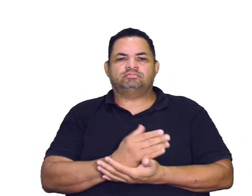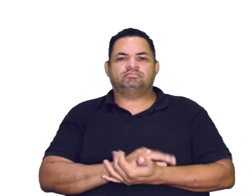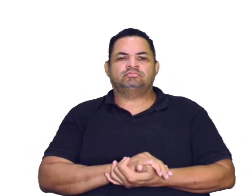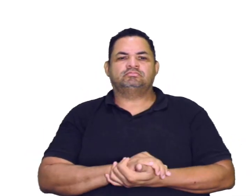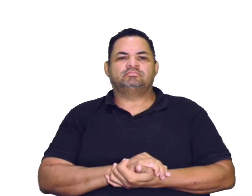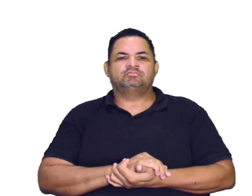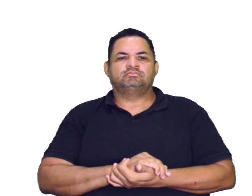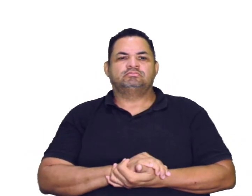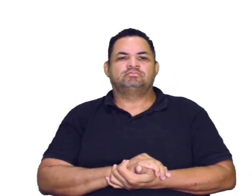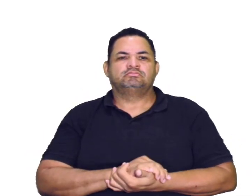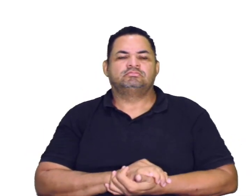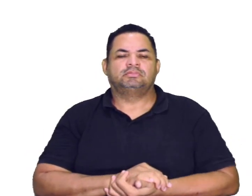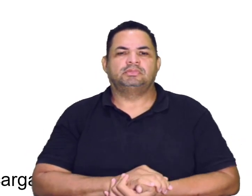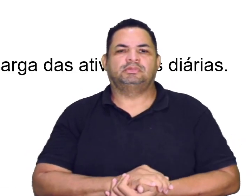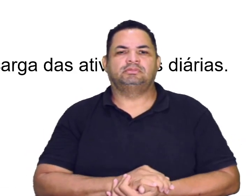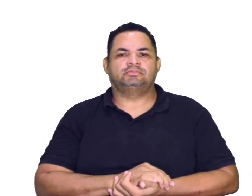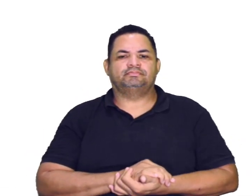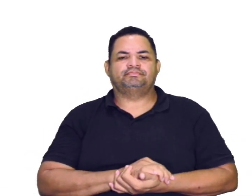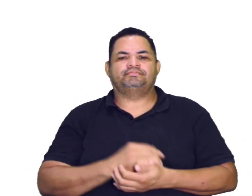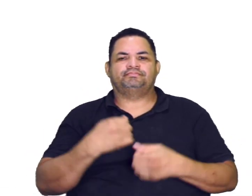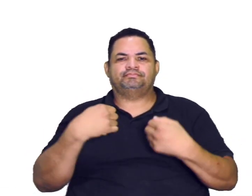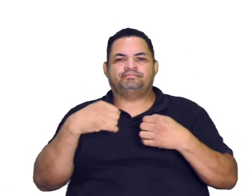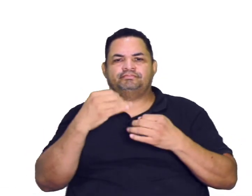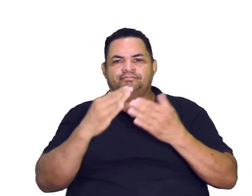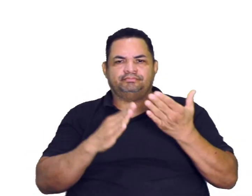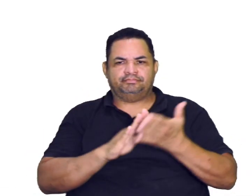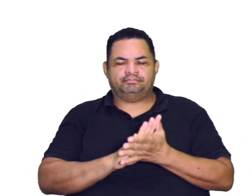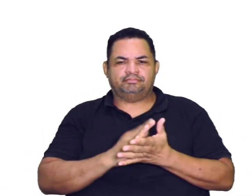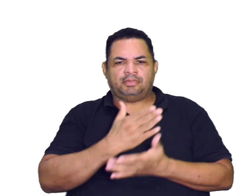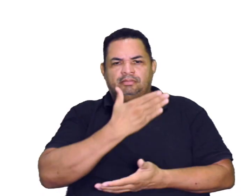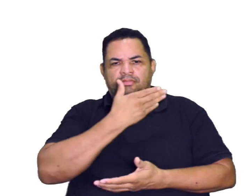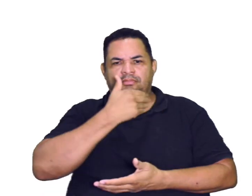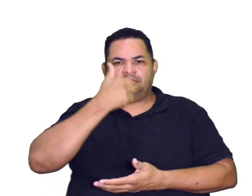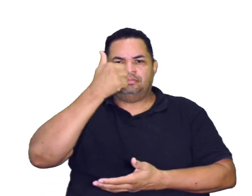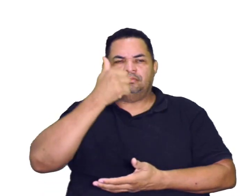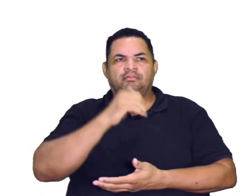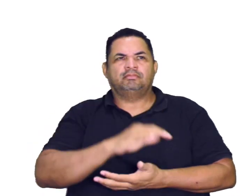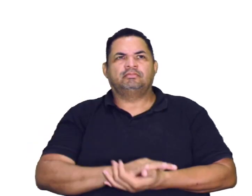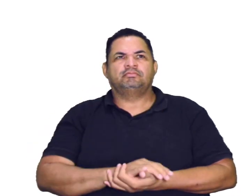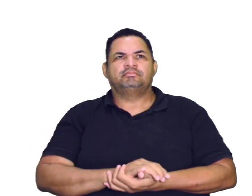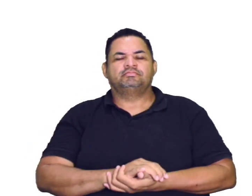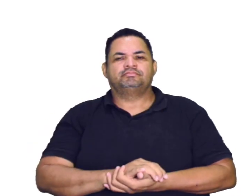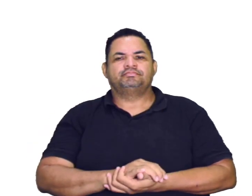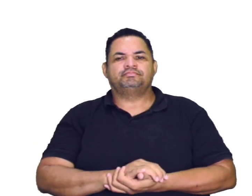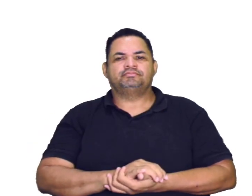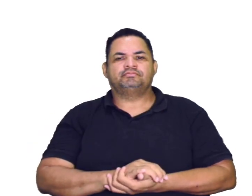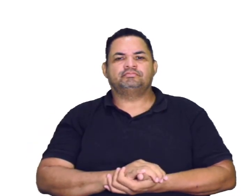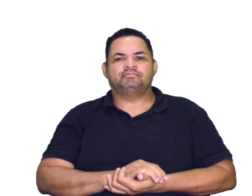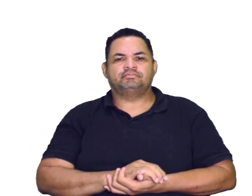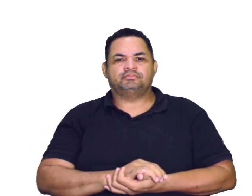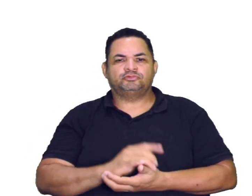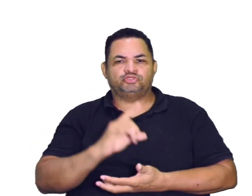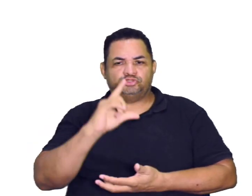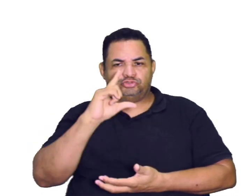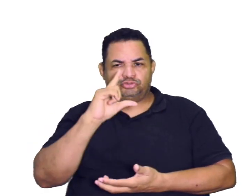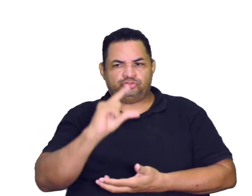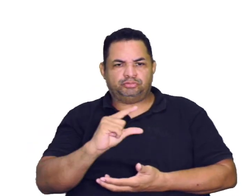não quero descompensar a minha coluna, então eu preciso melhorá-la. Também serve para